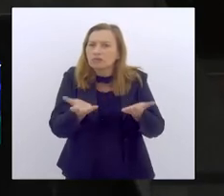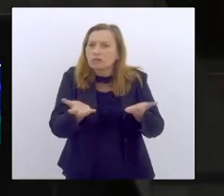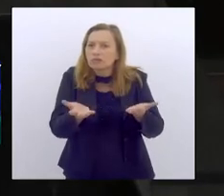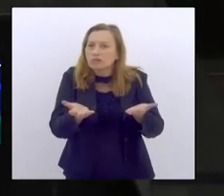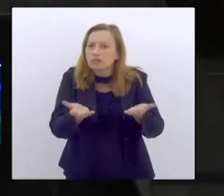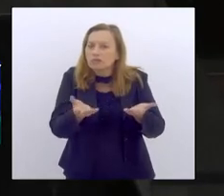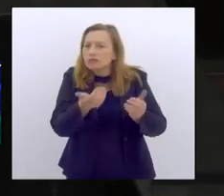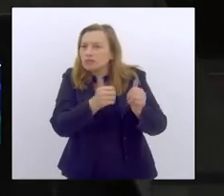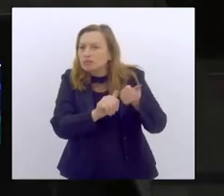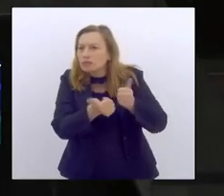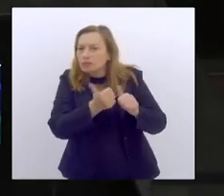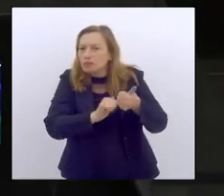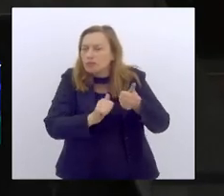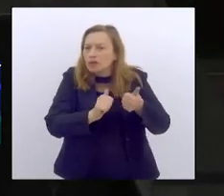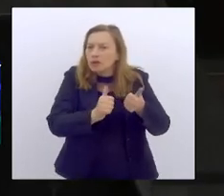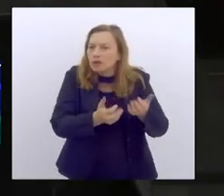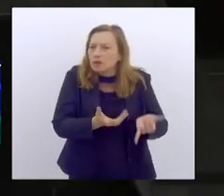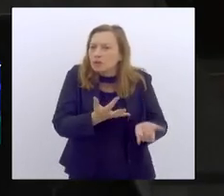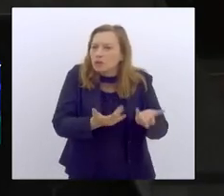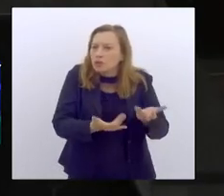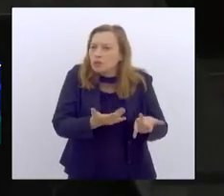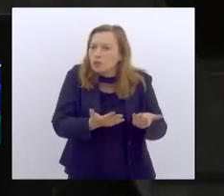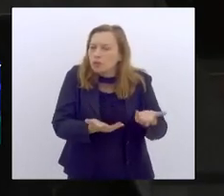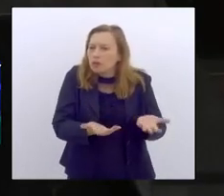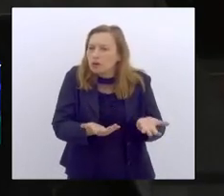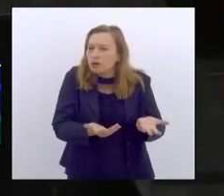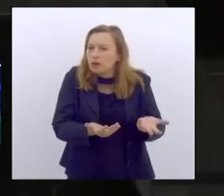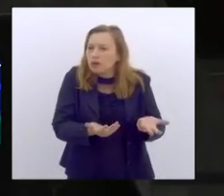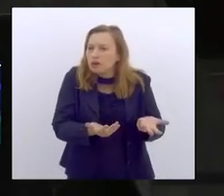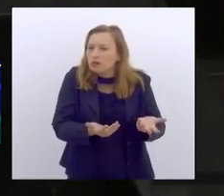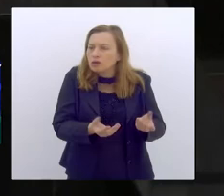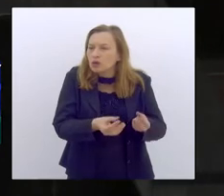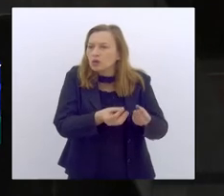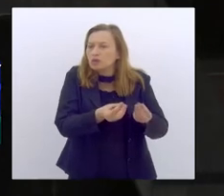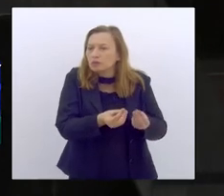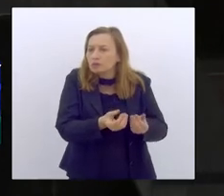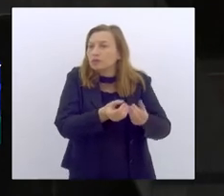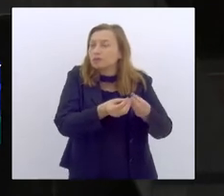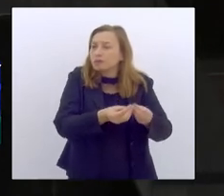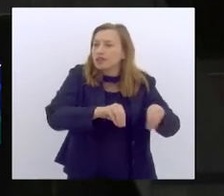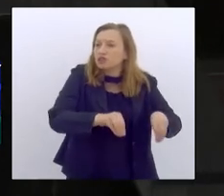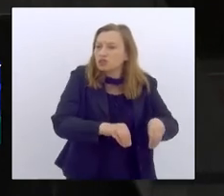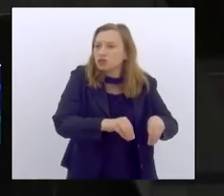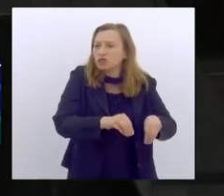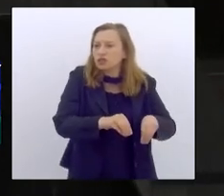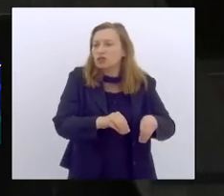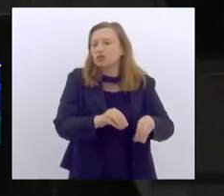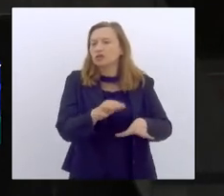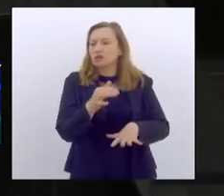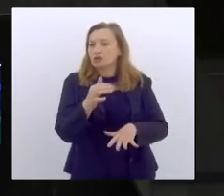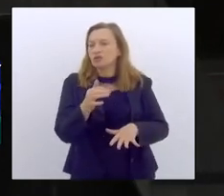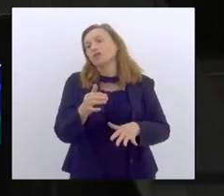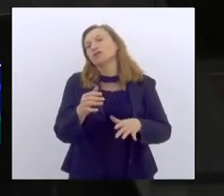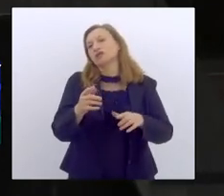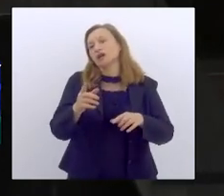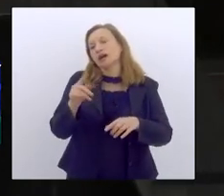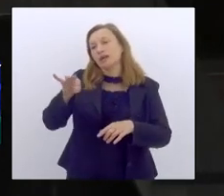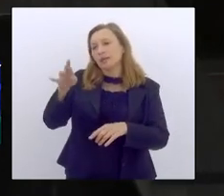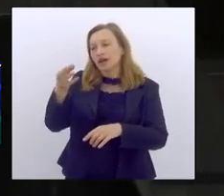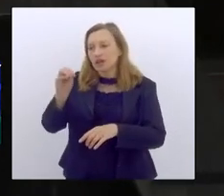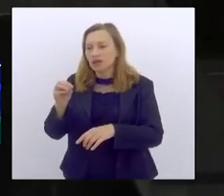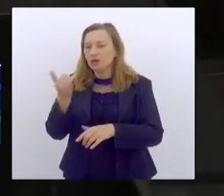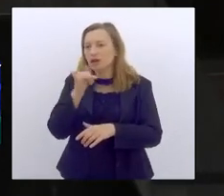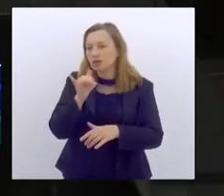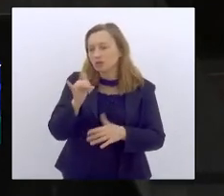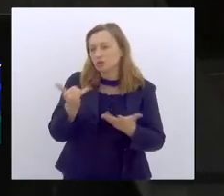gera avarias queimas de aparelhos eletricos eletroeletrônicos eletrodomésticos né Além disso as interrupções no